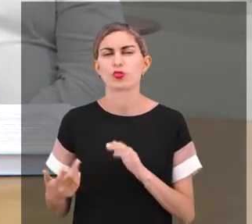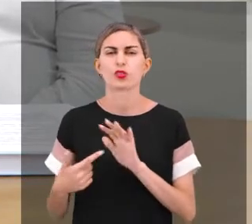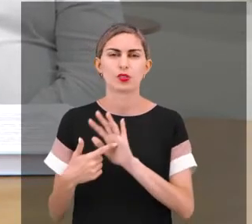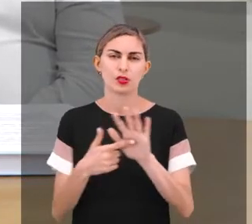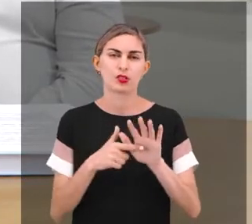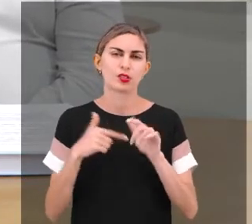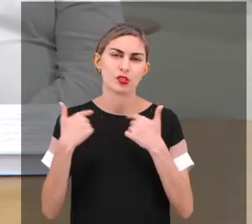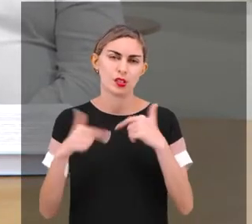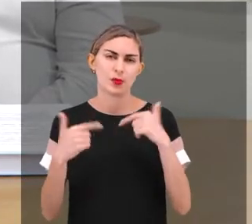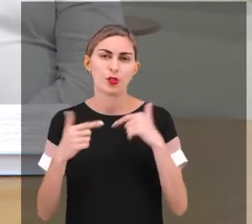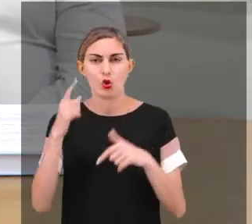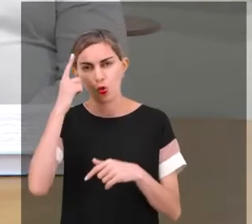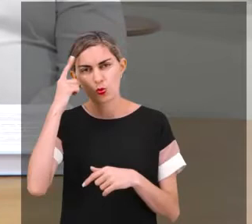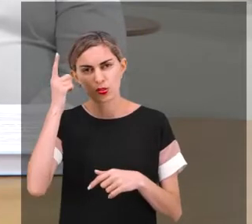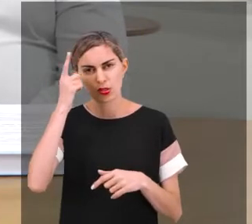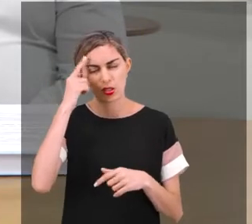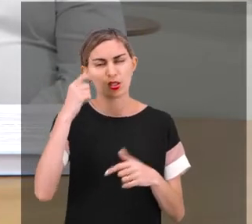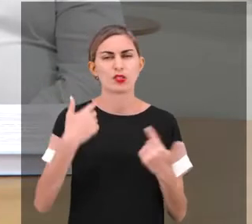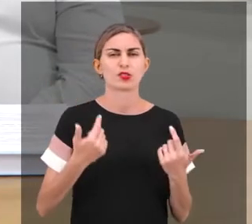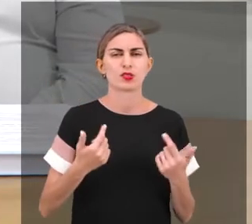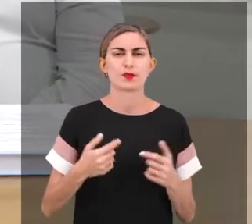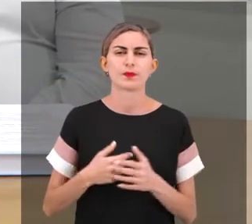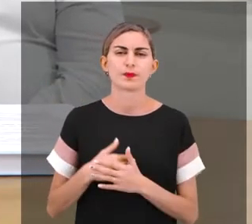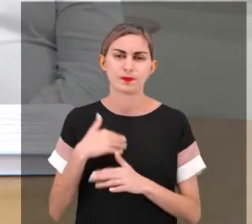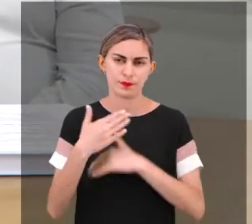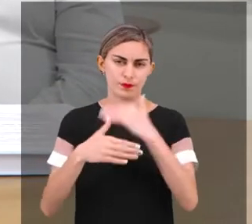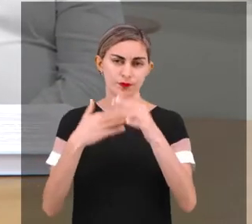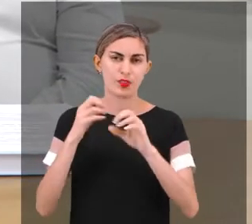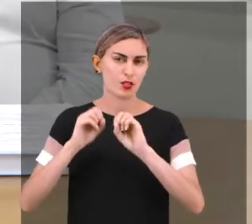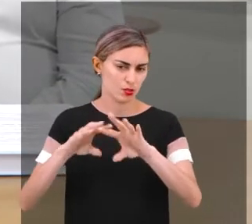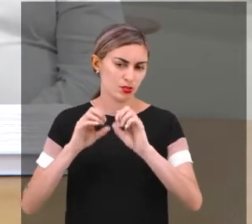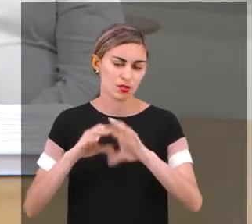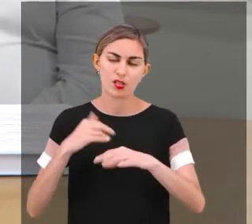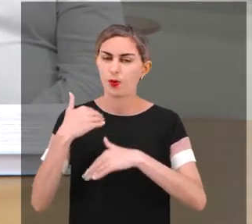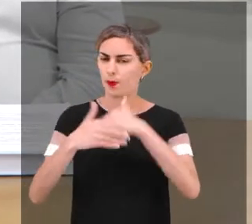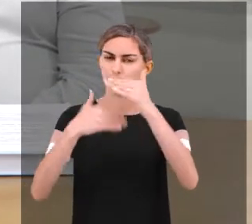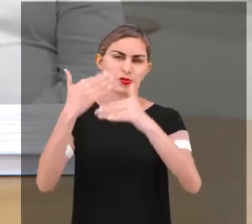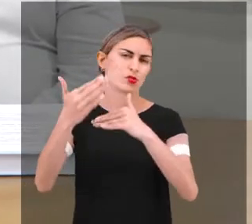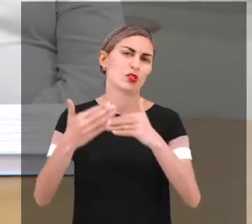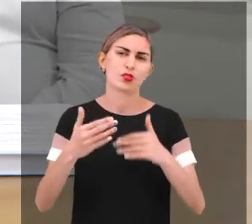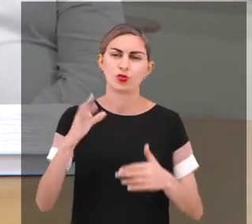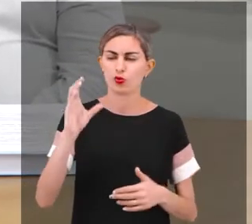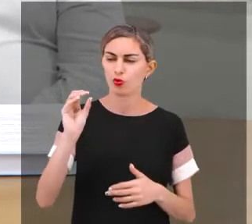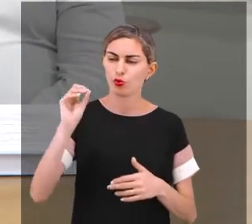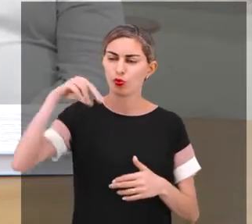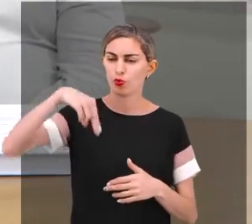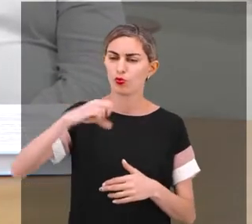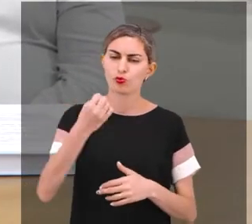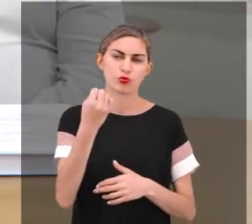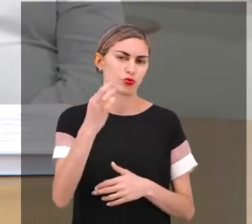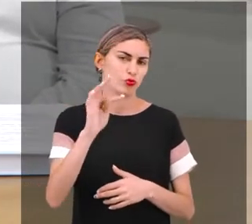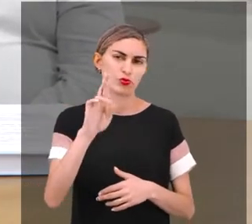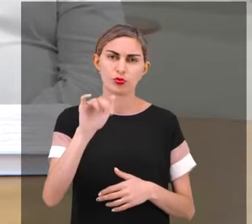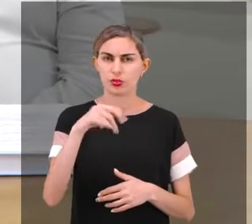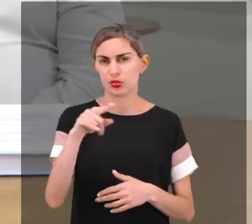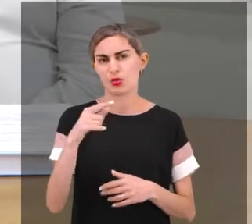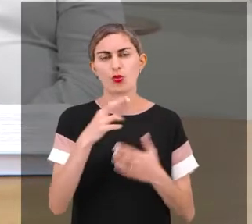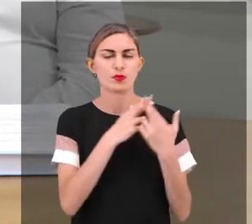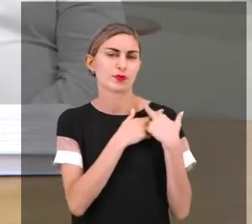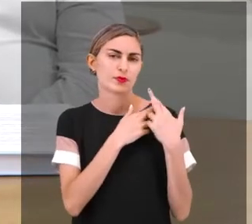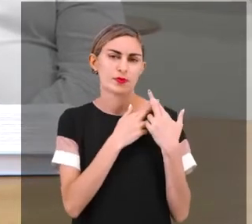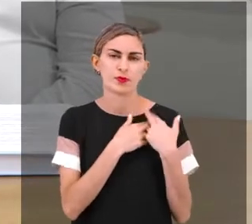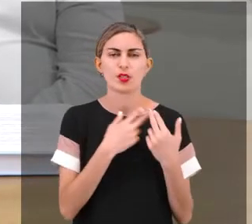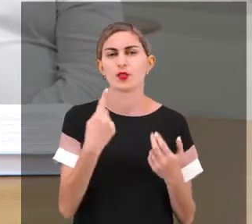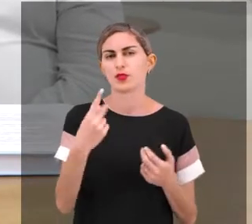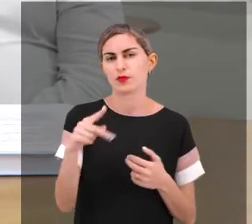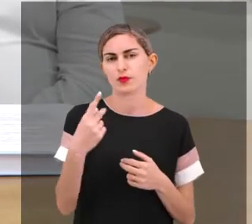o trabalhador essa consciência que é uma construção, né? Que educar é um processo, né? É construção, e vejam a responsabilidade que